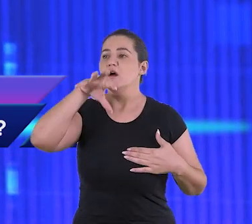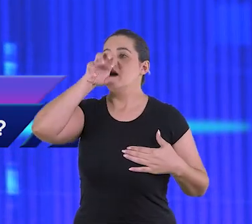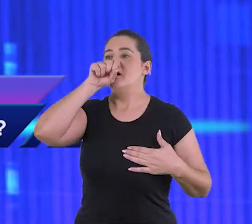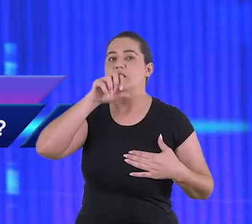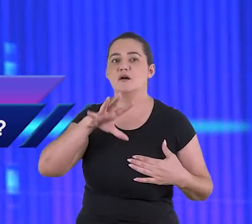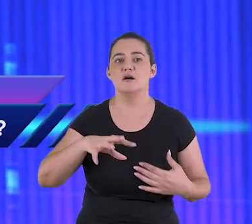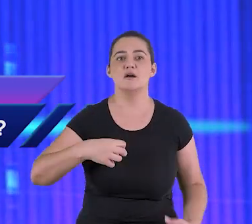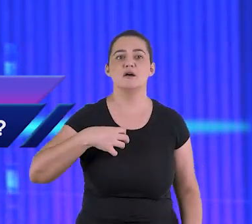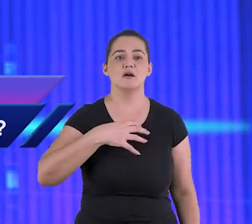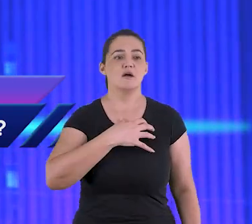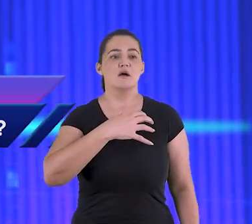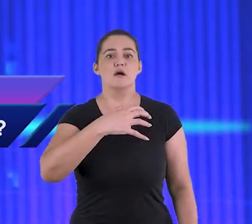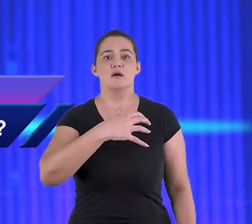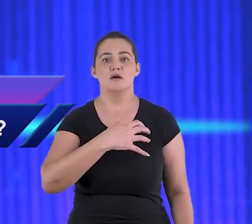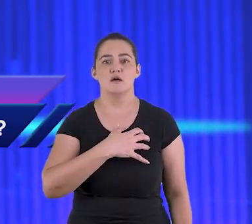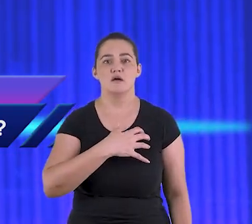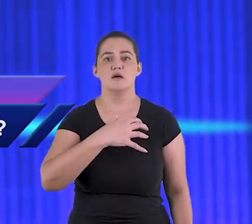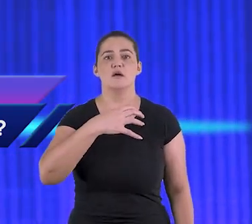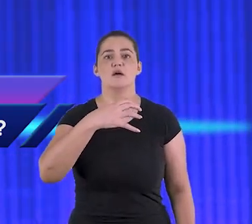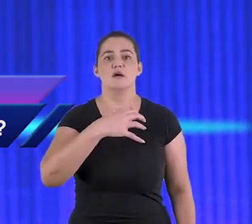numa alma vivente.